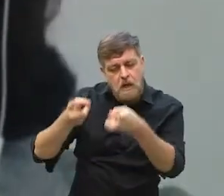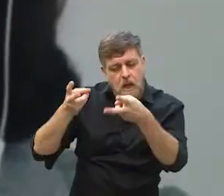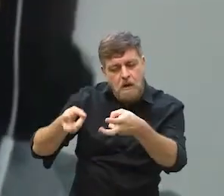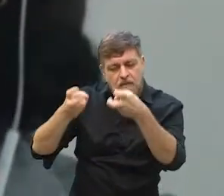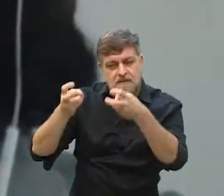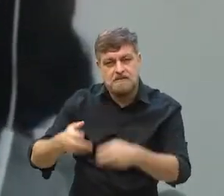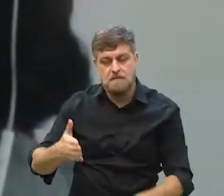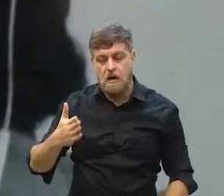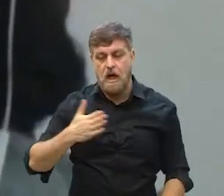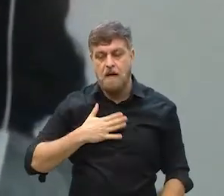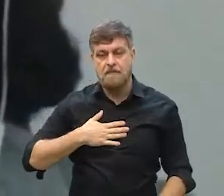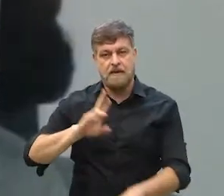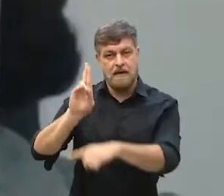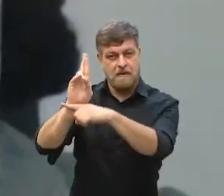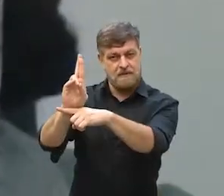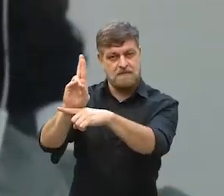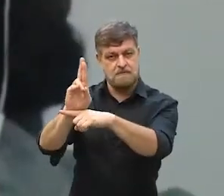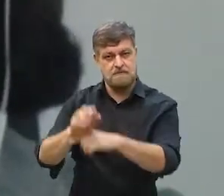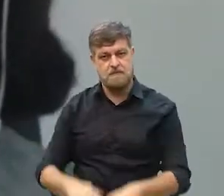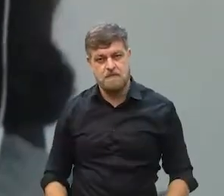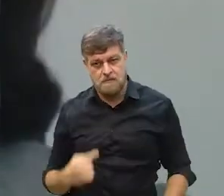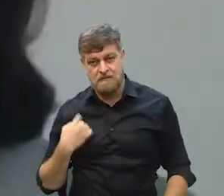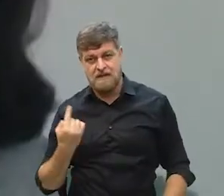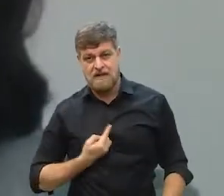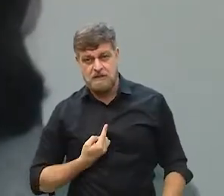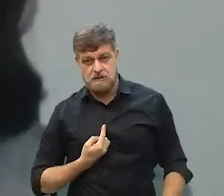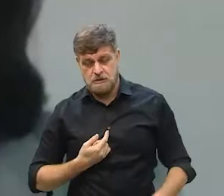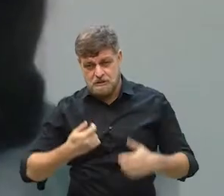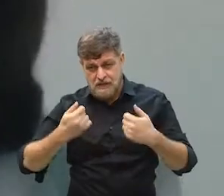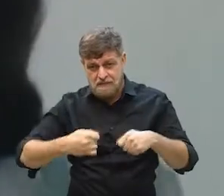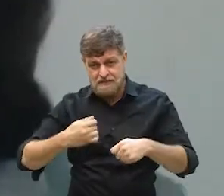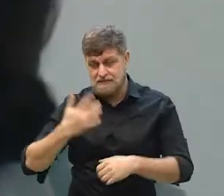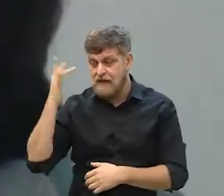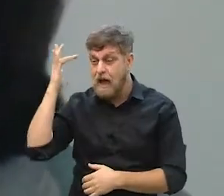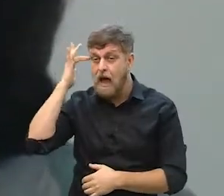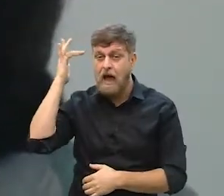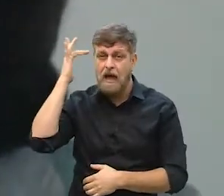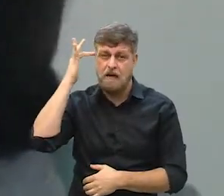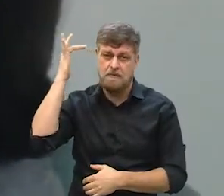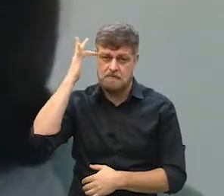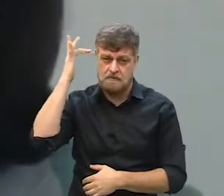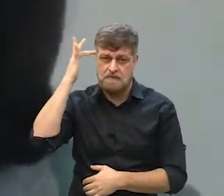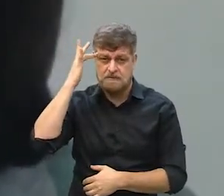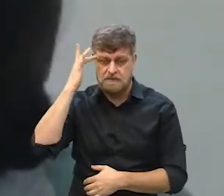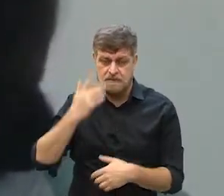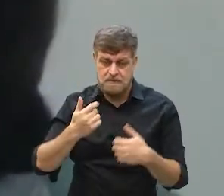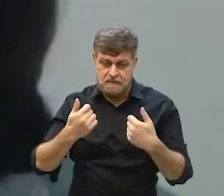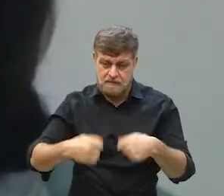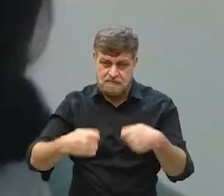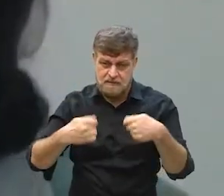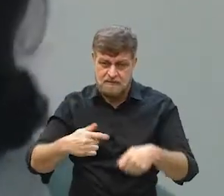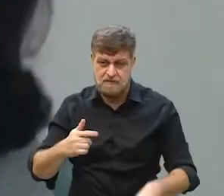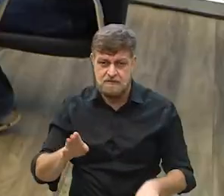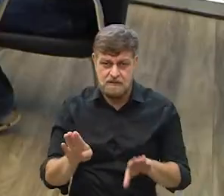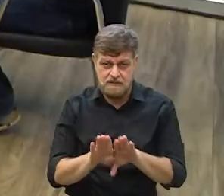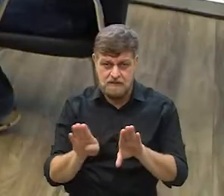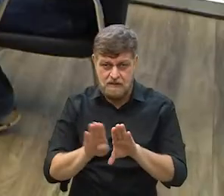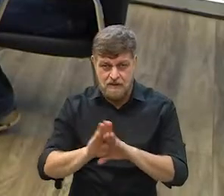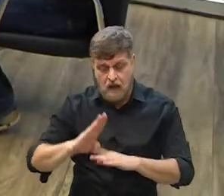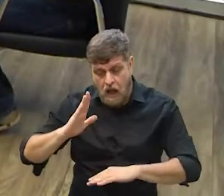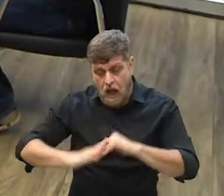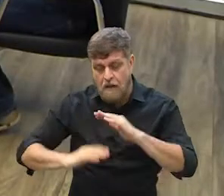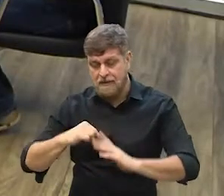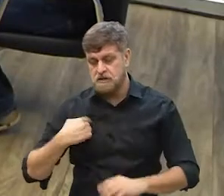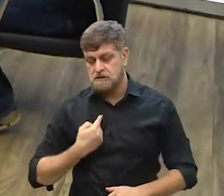minha representatividade. Então, acho que a gente precisa, de uma maneira em geral, amadurecer muito nessa questão com relação ao exercício da